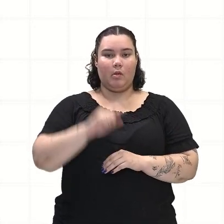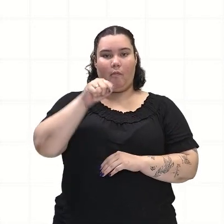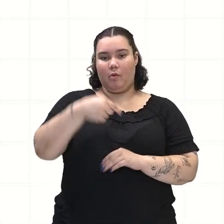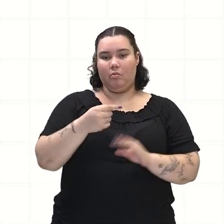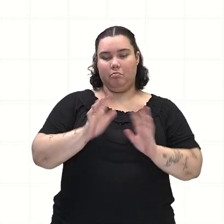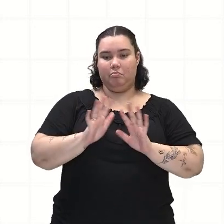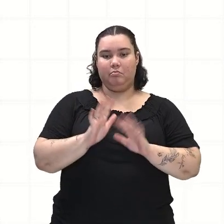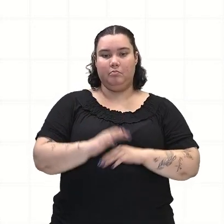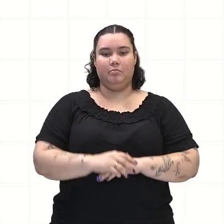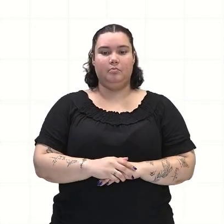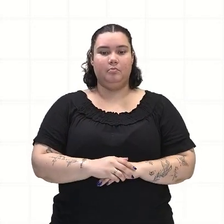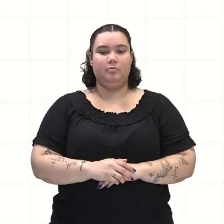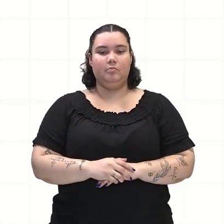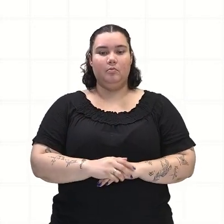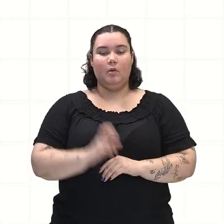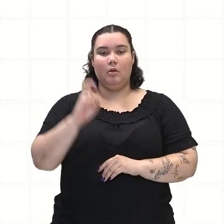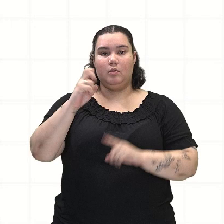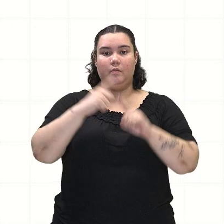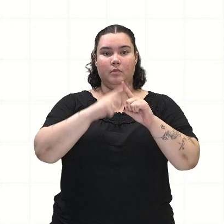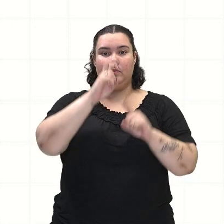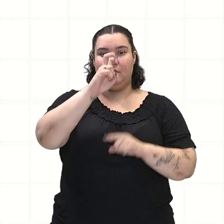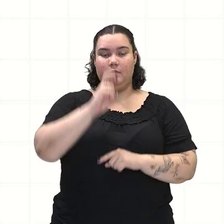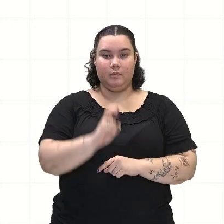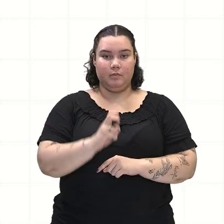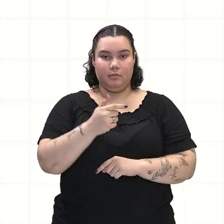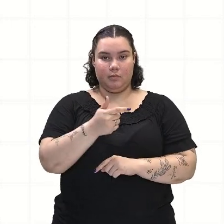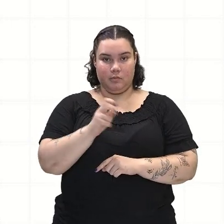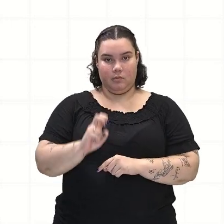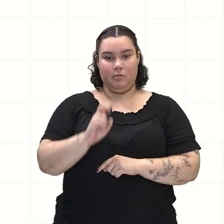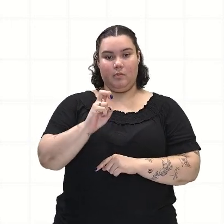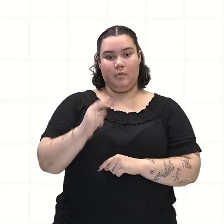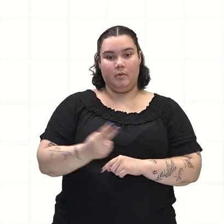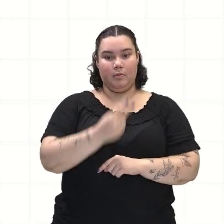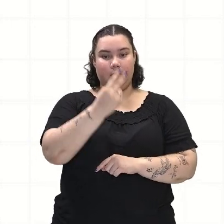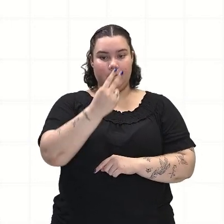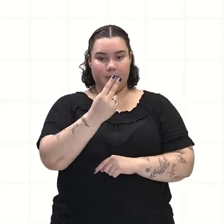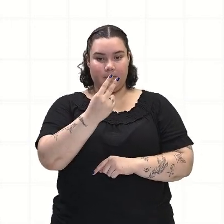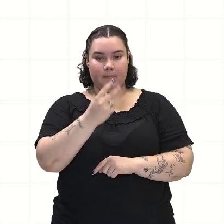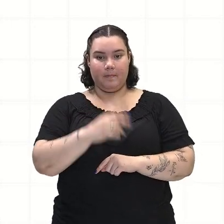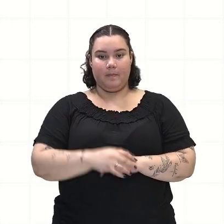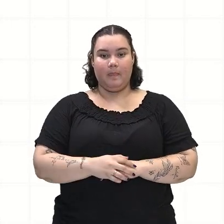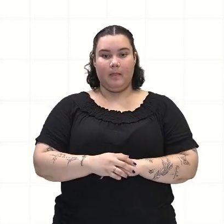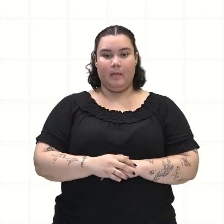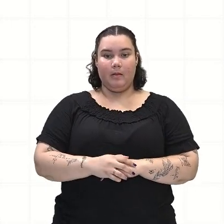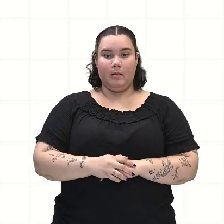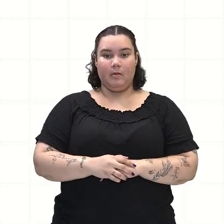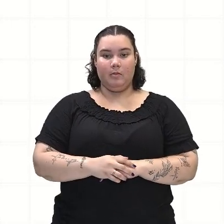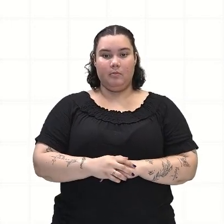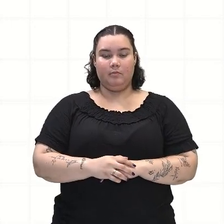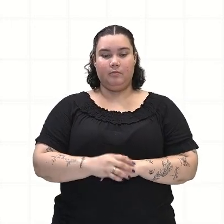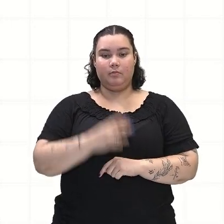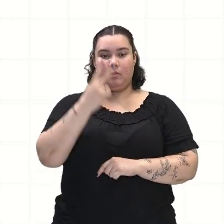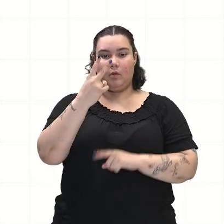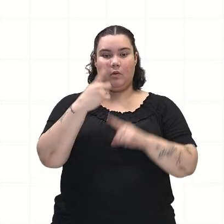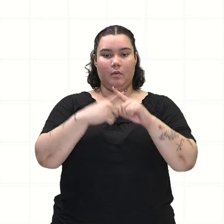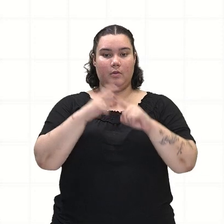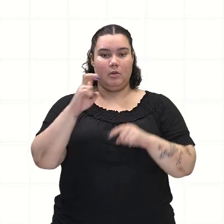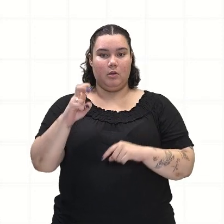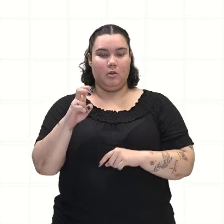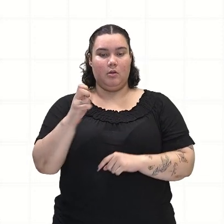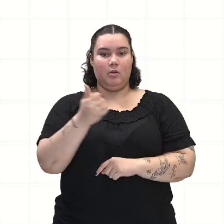conta normal. 0, 5 vezes 5, 25, 2. 2 vezes